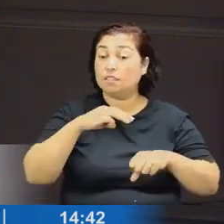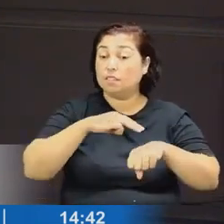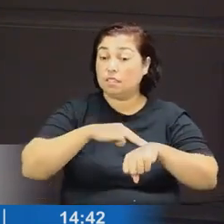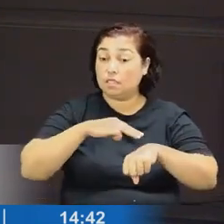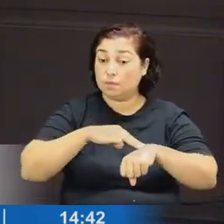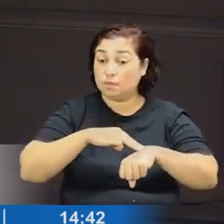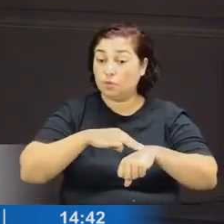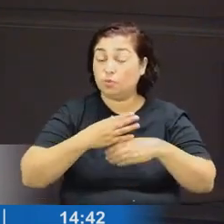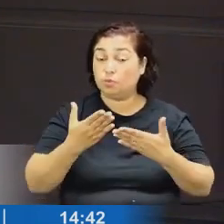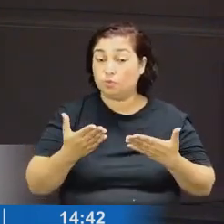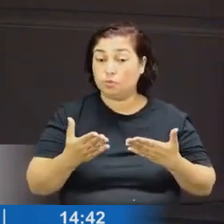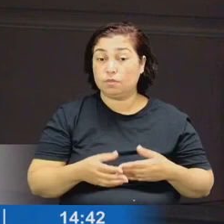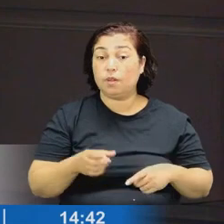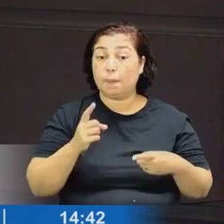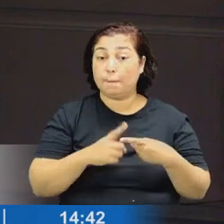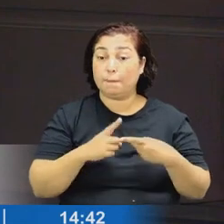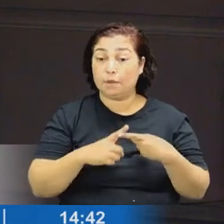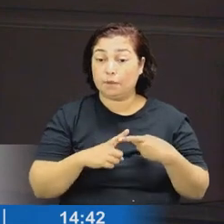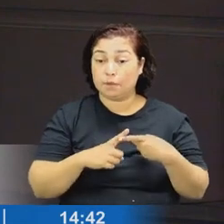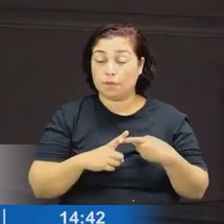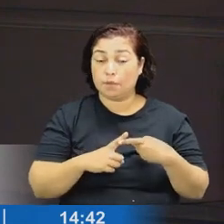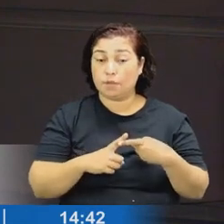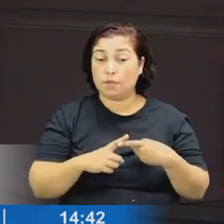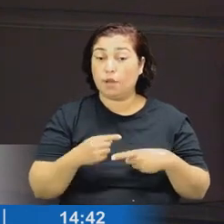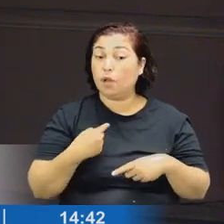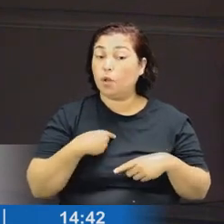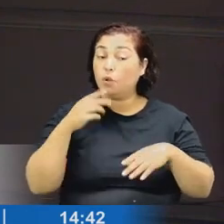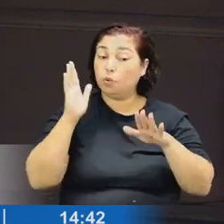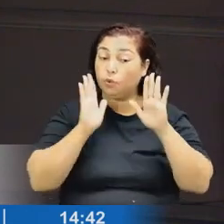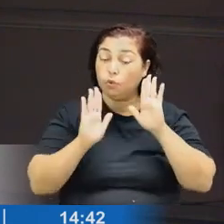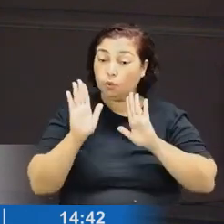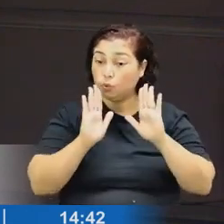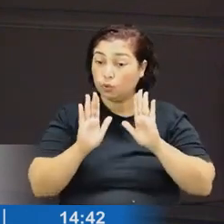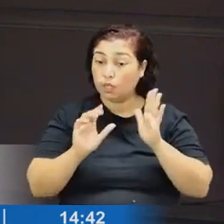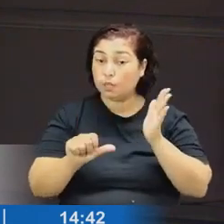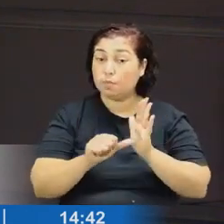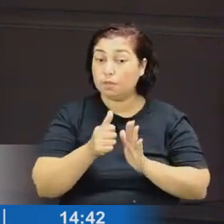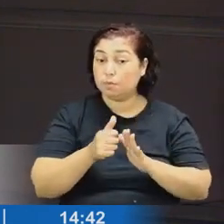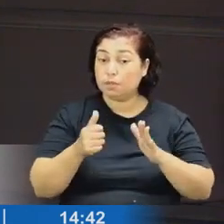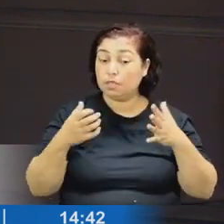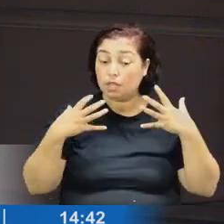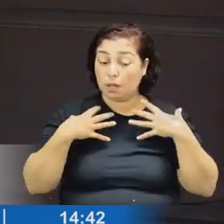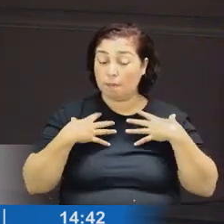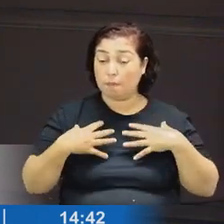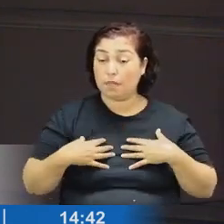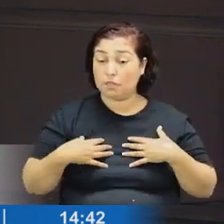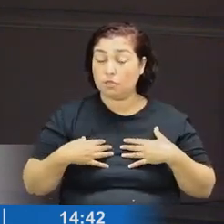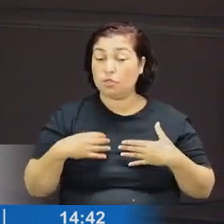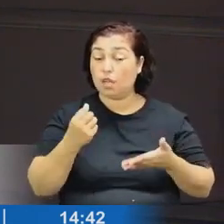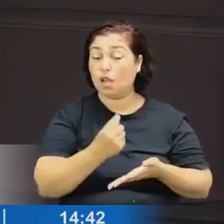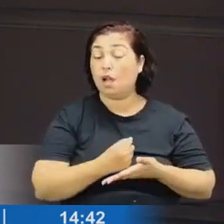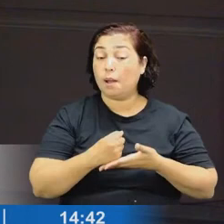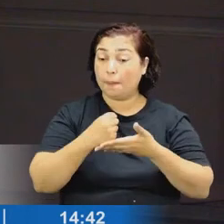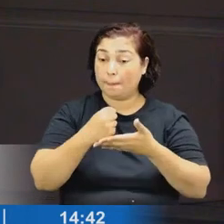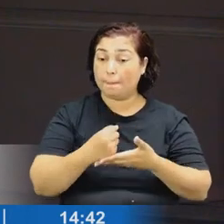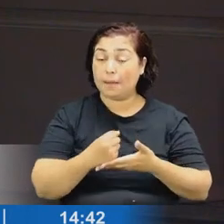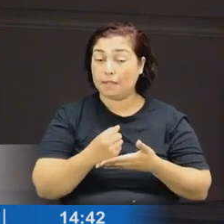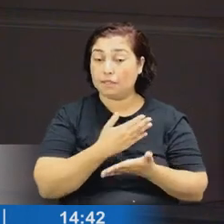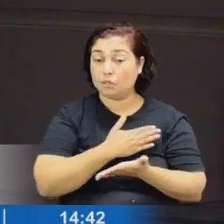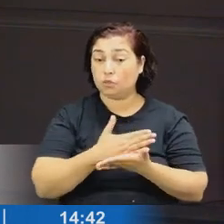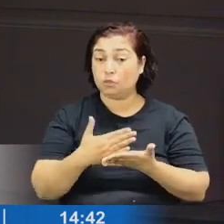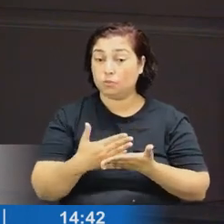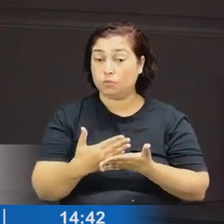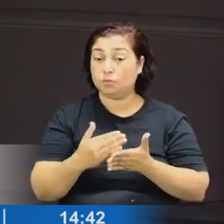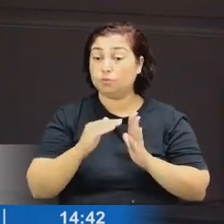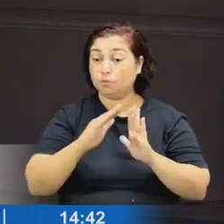Então também não teve parte aeróbia por quê Porque eu não cuidei primeiro da parte base do início